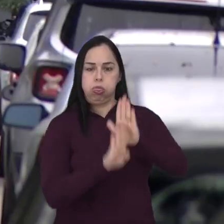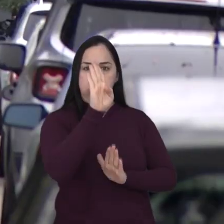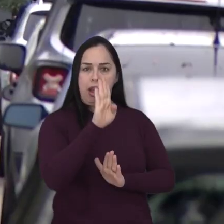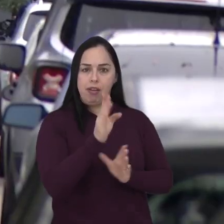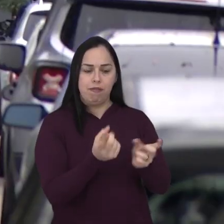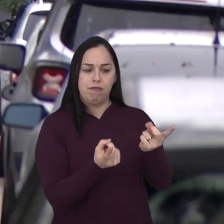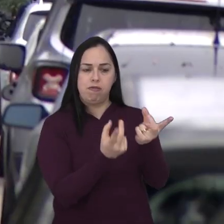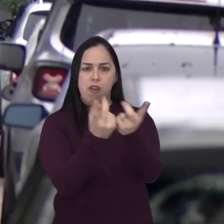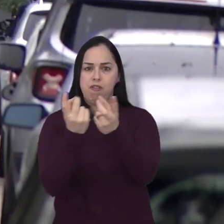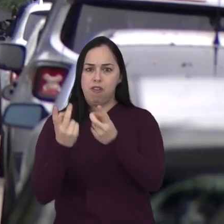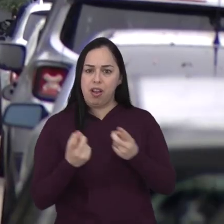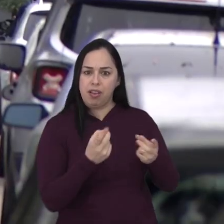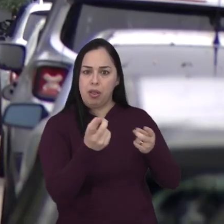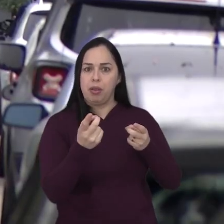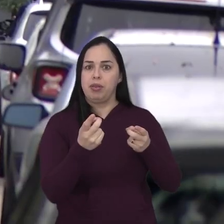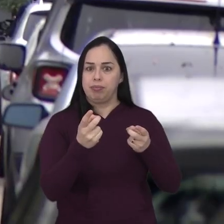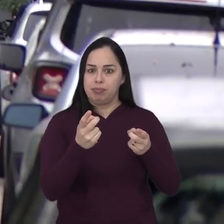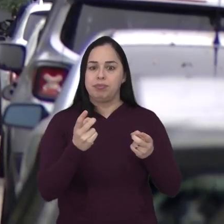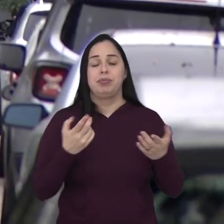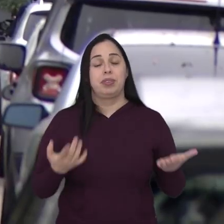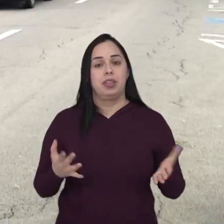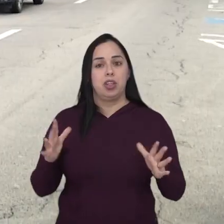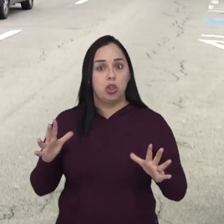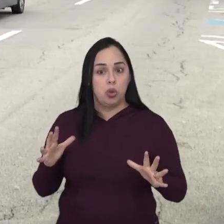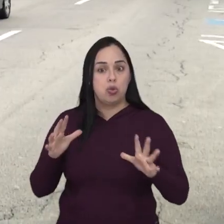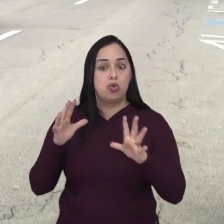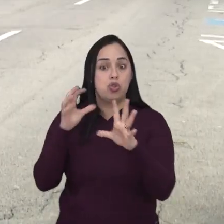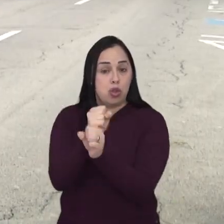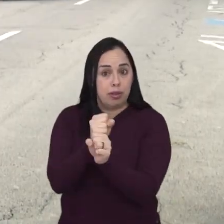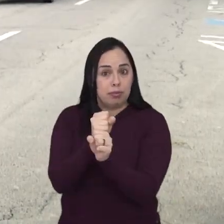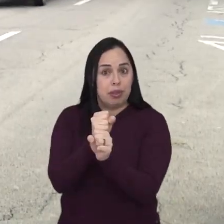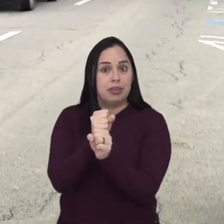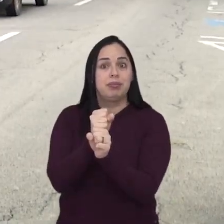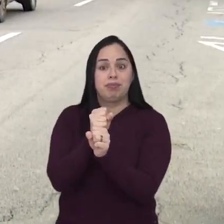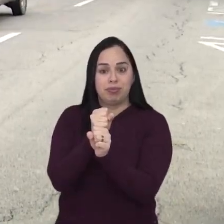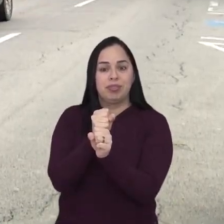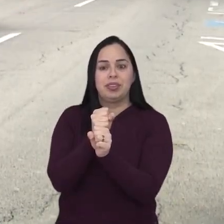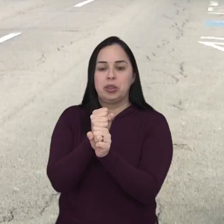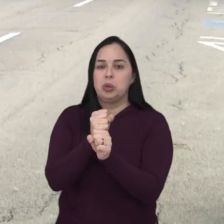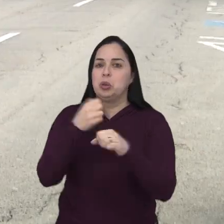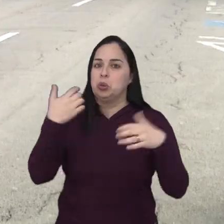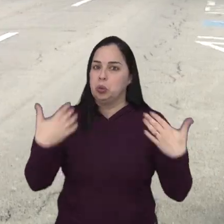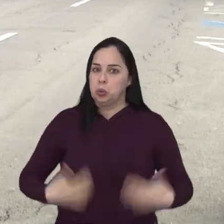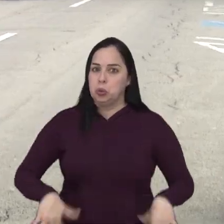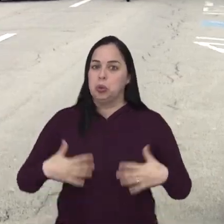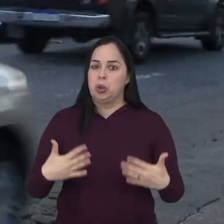marca de veículos vendidos no período pré-pandemia. O total de vendas no primeiro